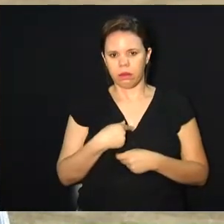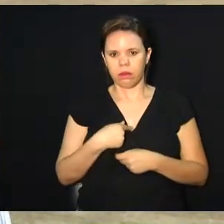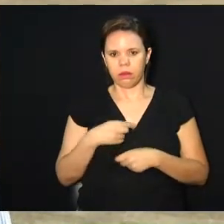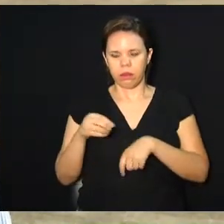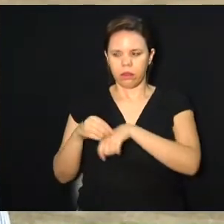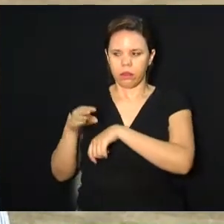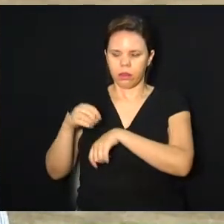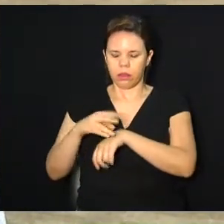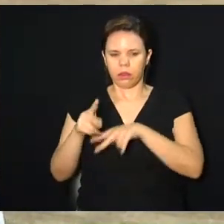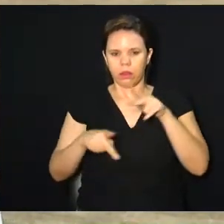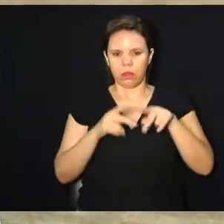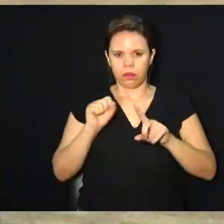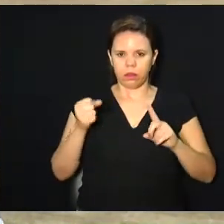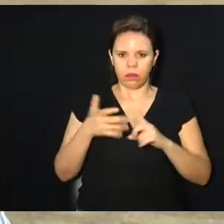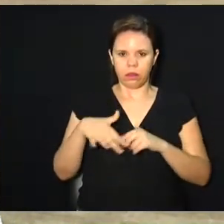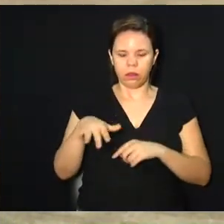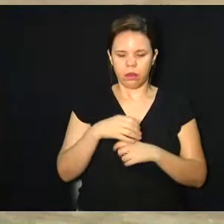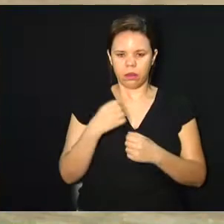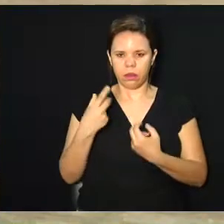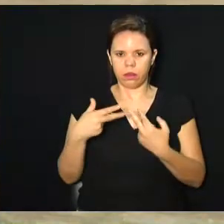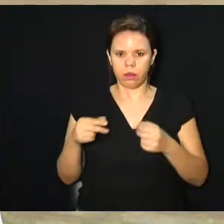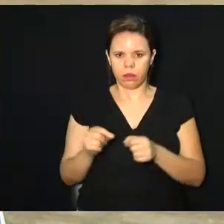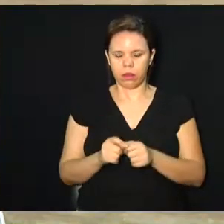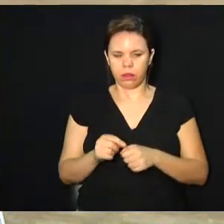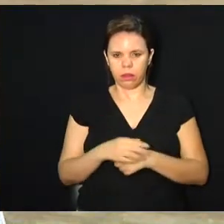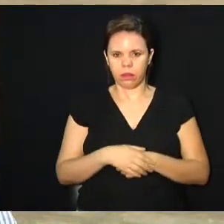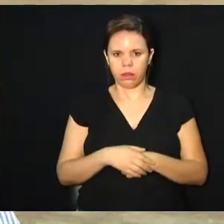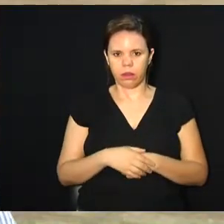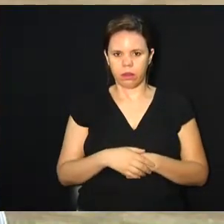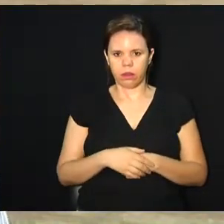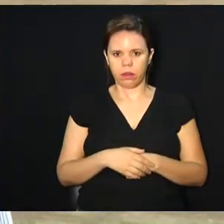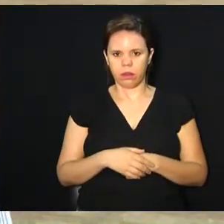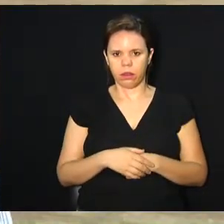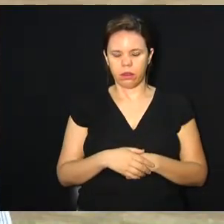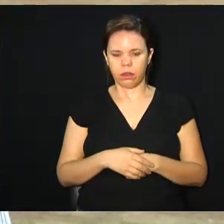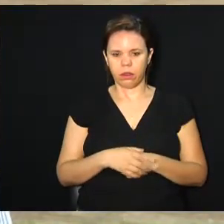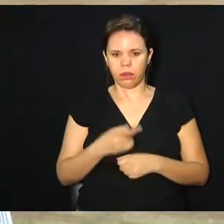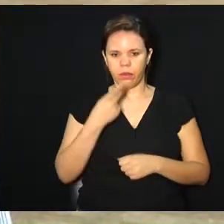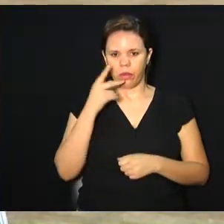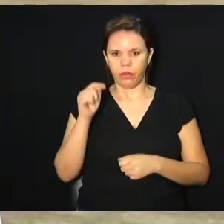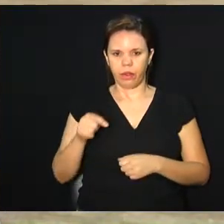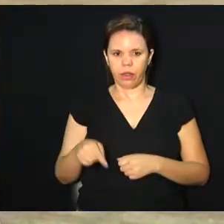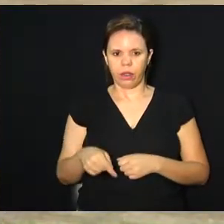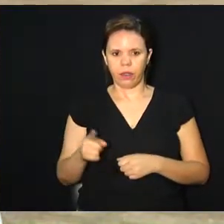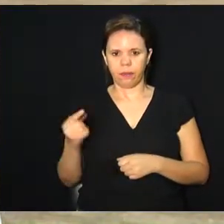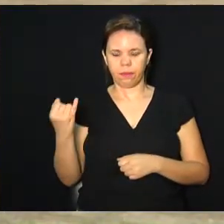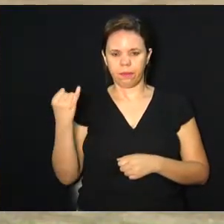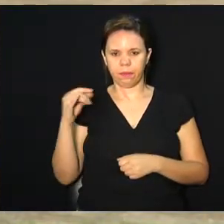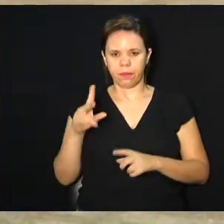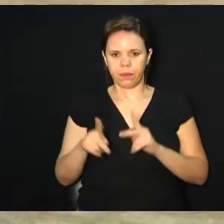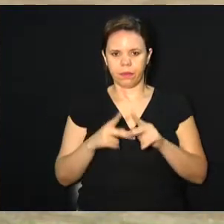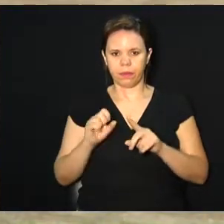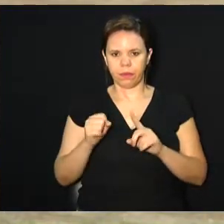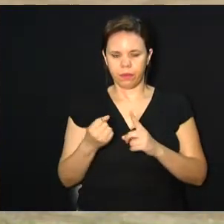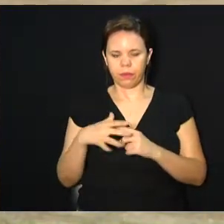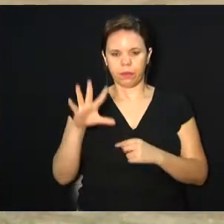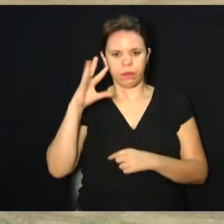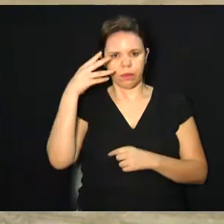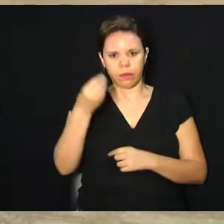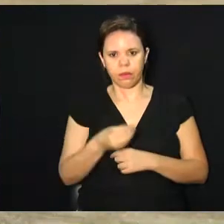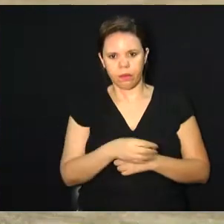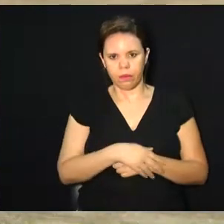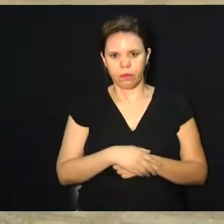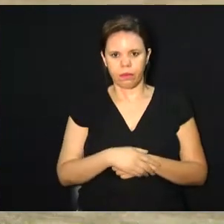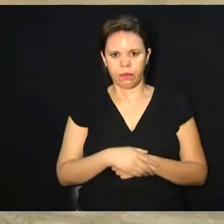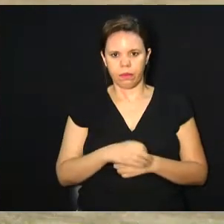para a sociedade. Um dos pontos que foi mencionado, e é importante a sociedade tomar conhecimento,